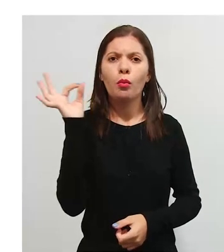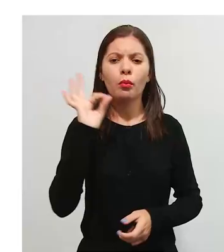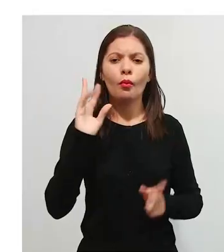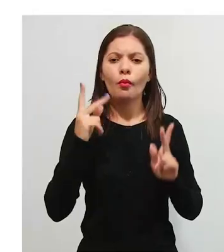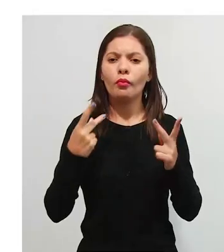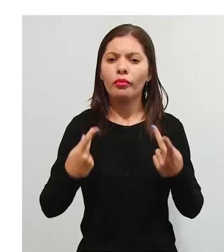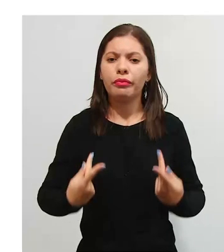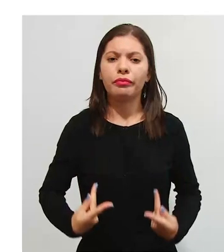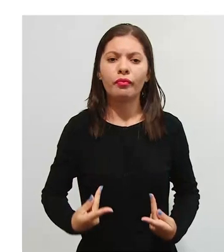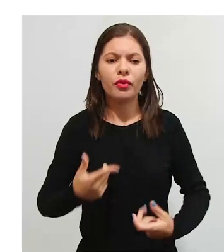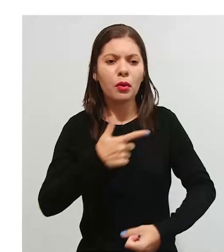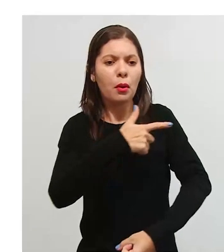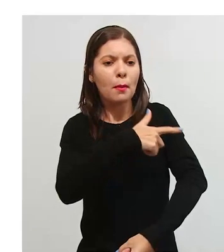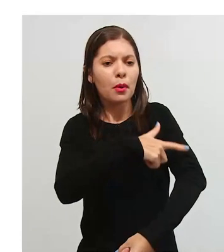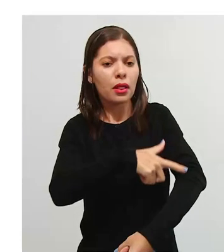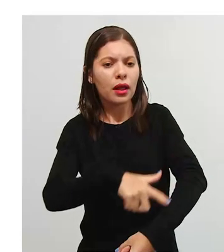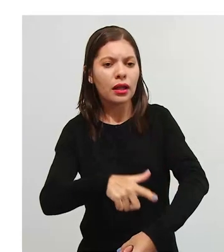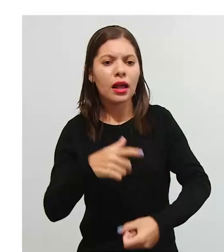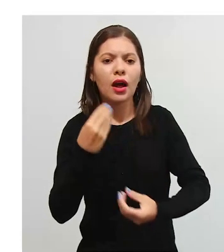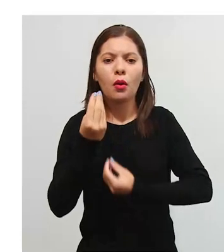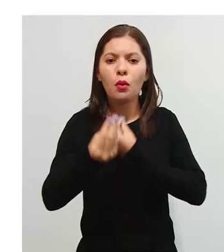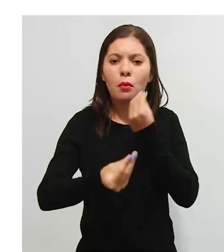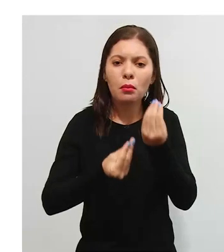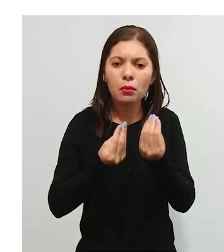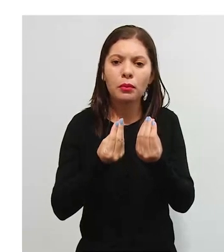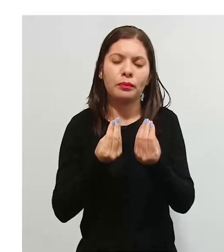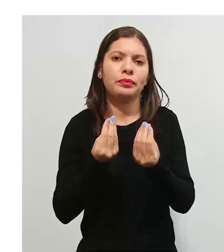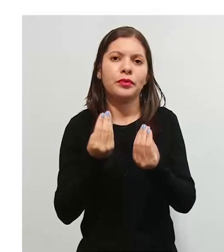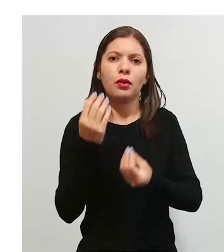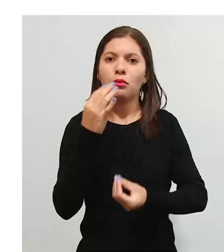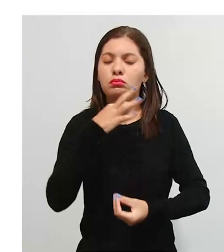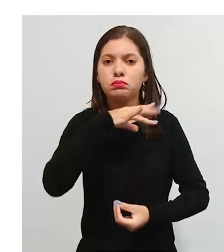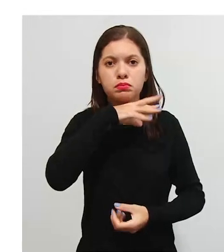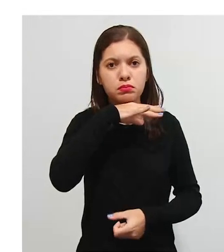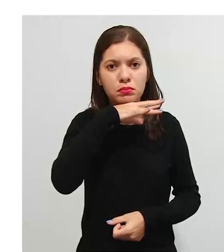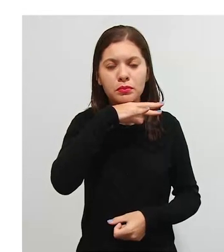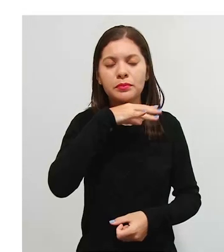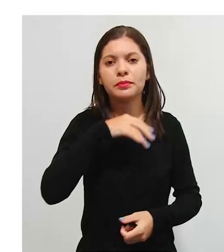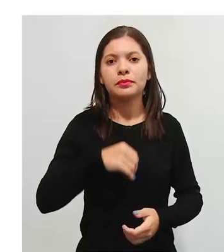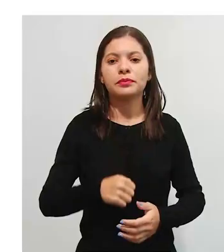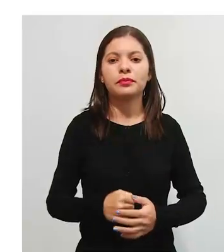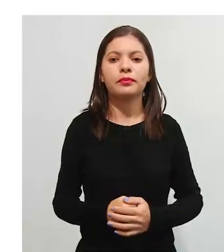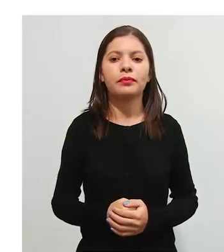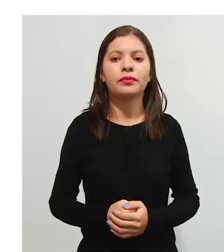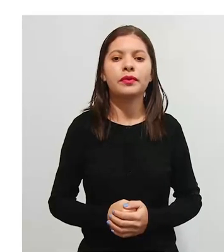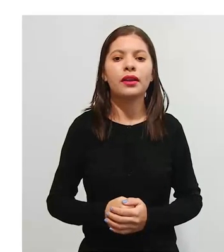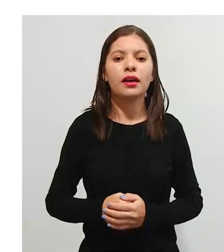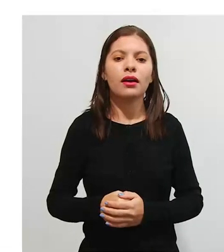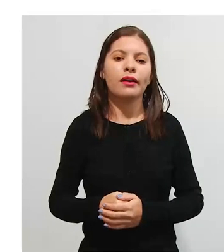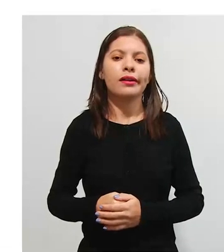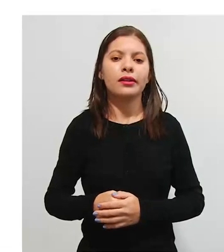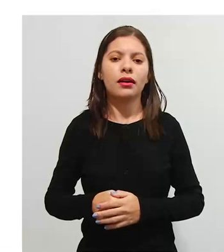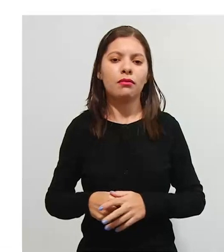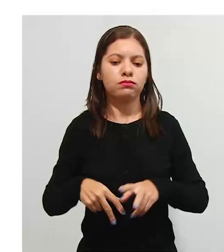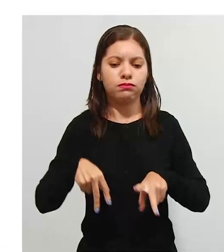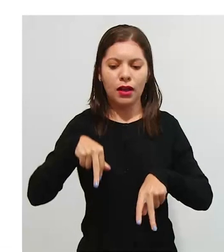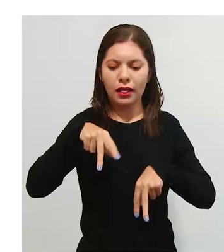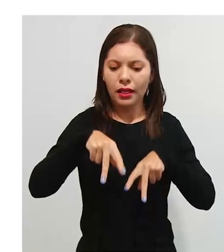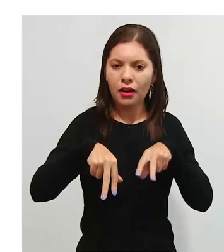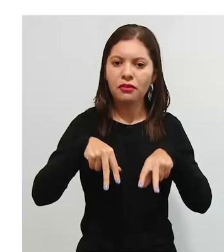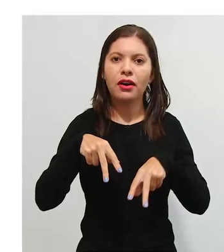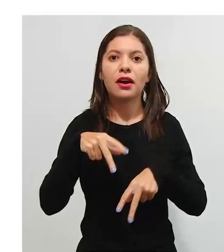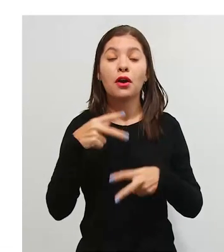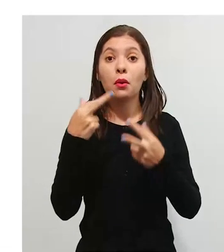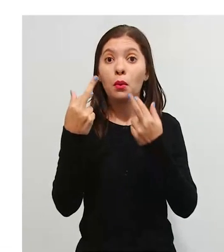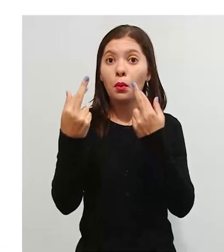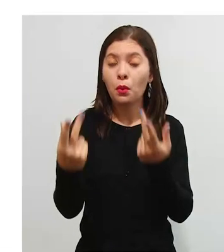comportamento era exatamente semelhante àquele dos seus irmãos lobos. Elas caminhavam de quatro,